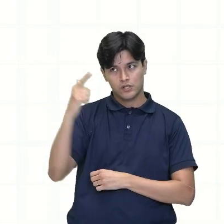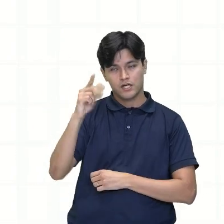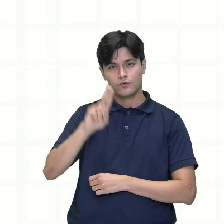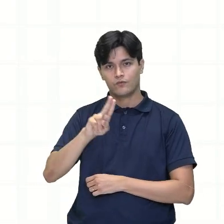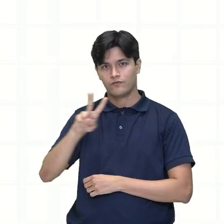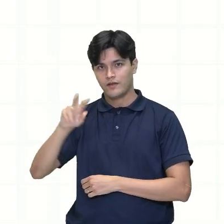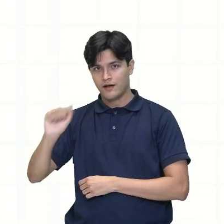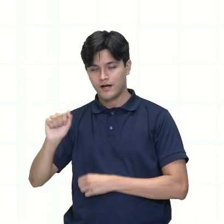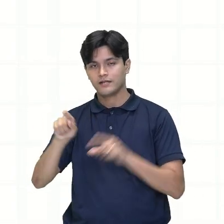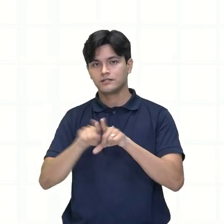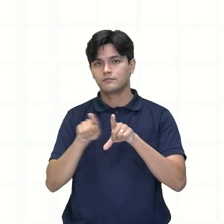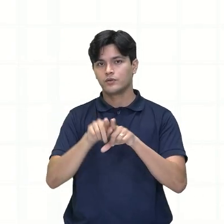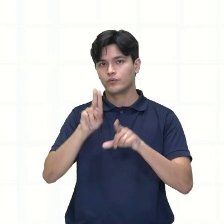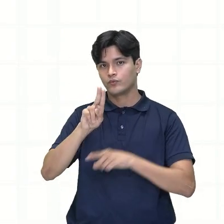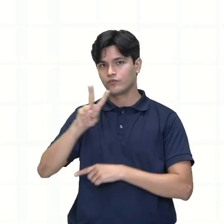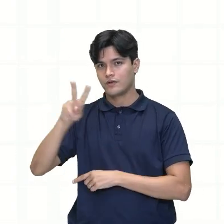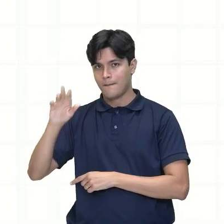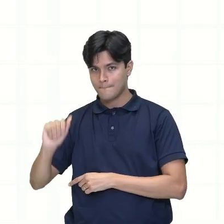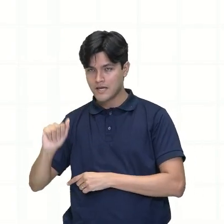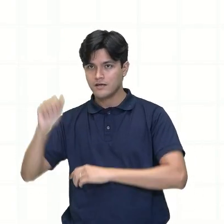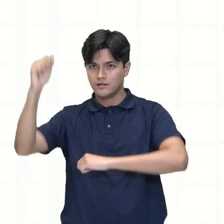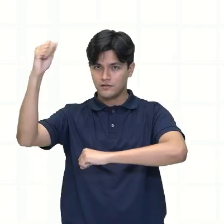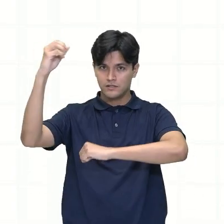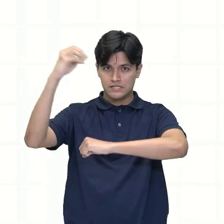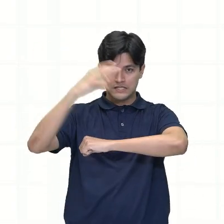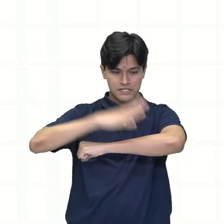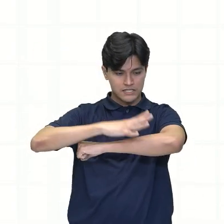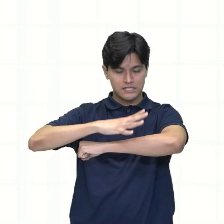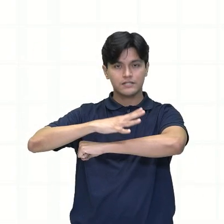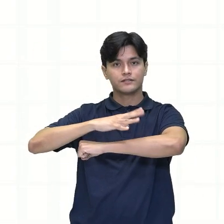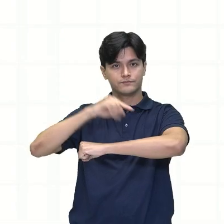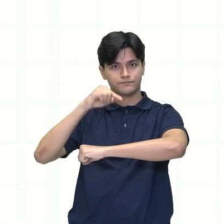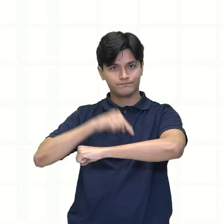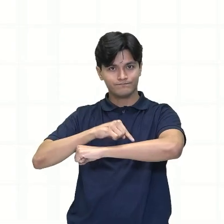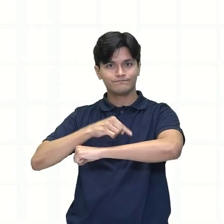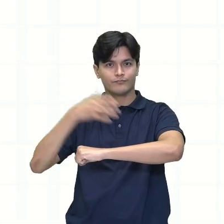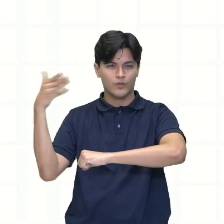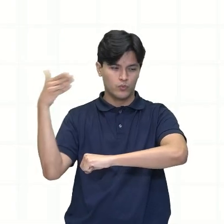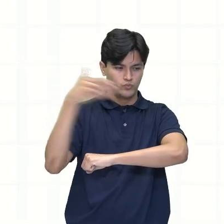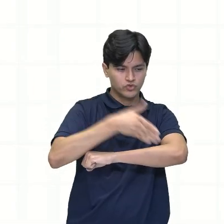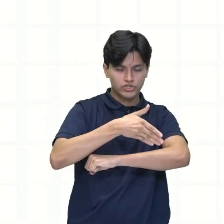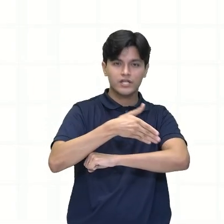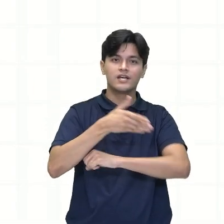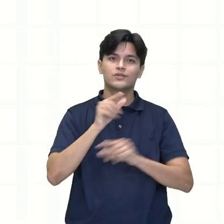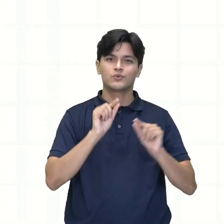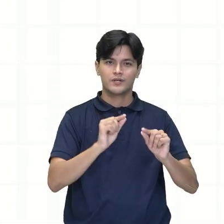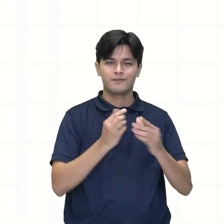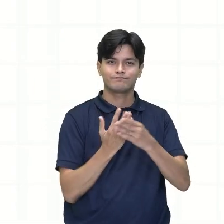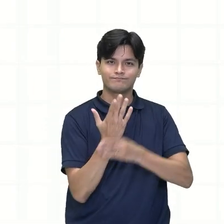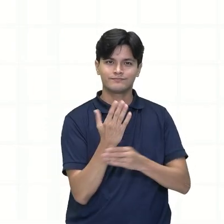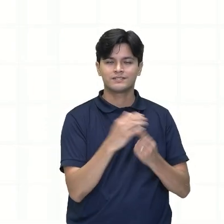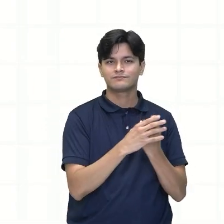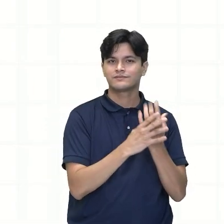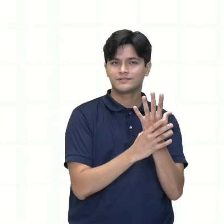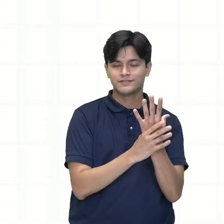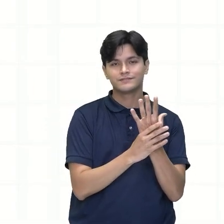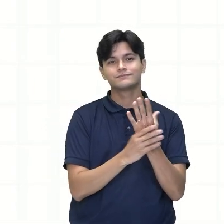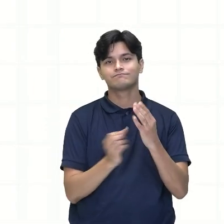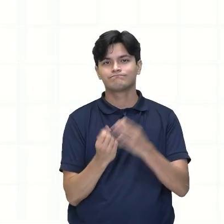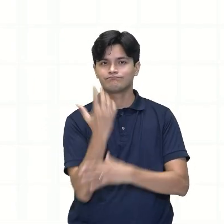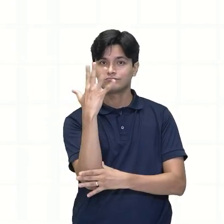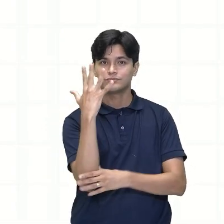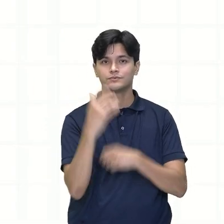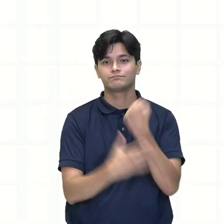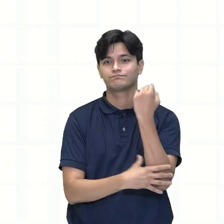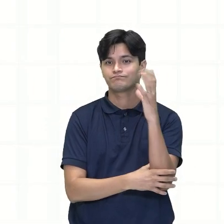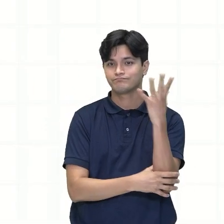né, a superfície vão atingir diretamente as nossas plantas. E quando nós